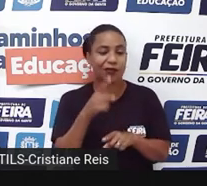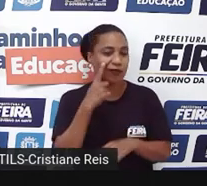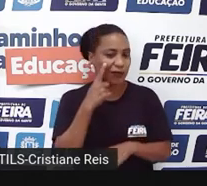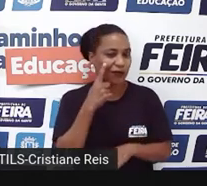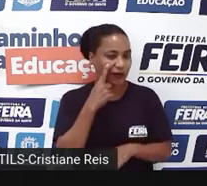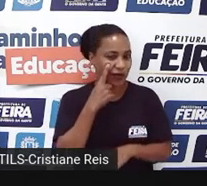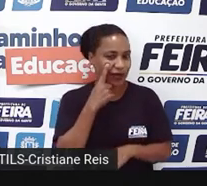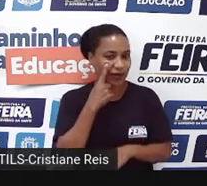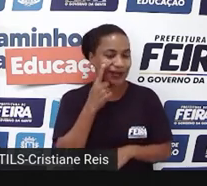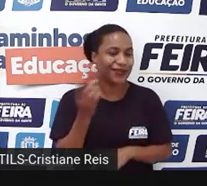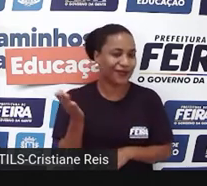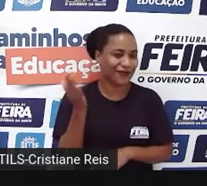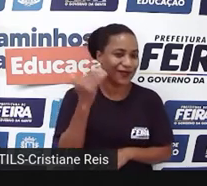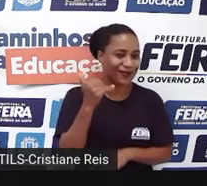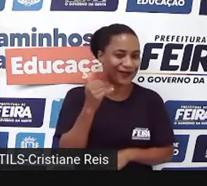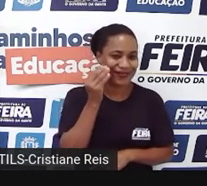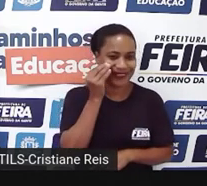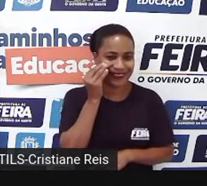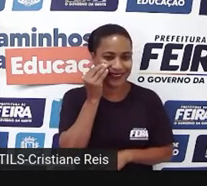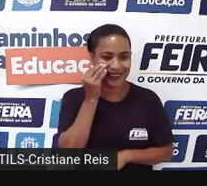tempo. Let's go!